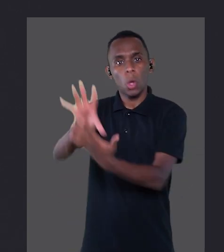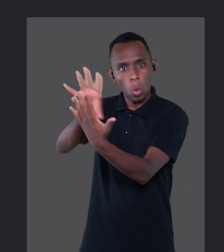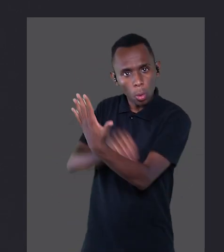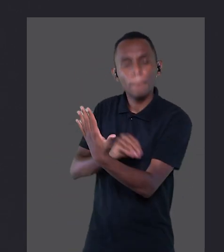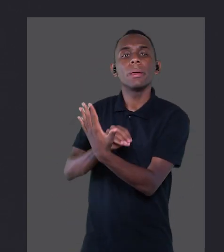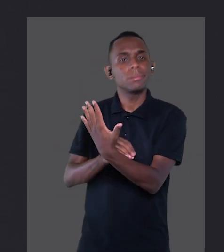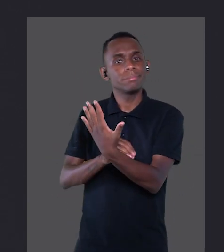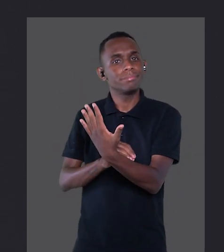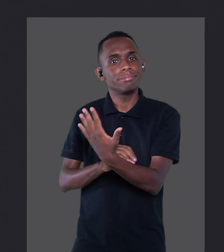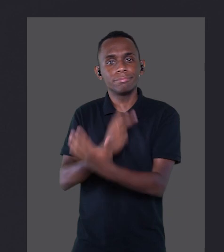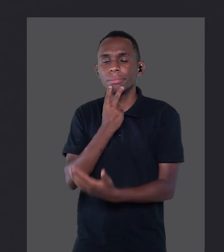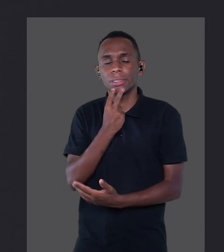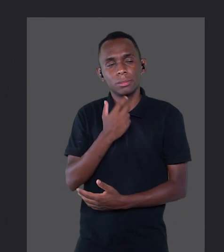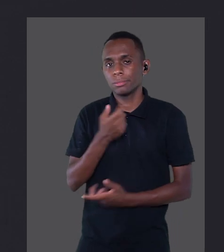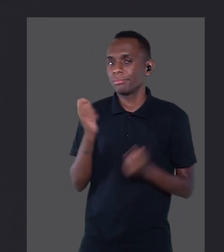brasileiro.